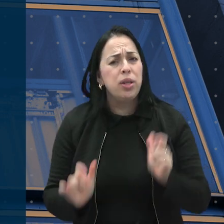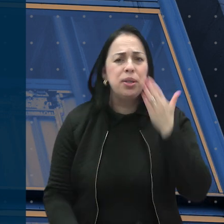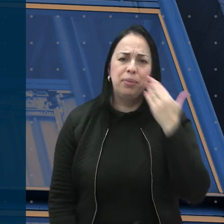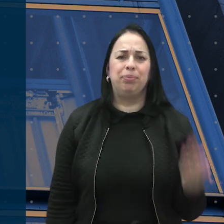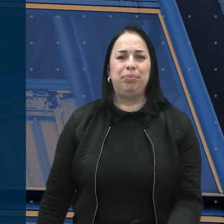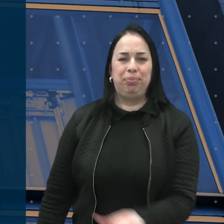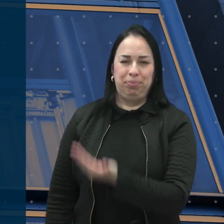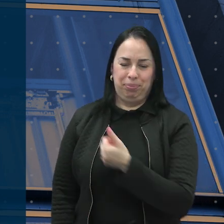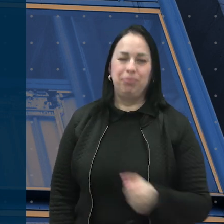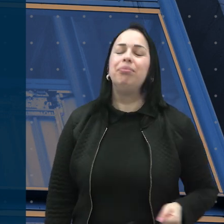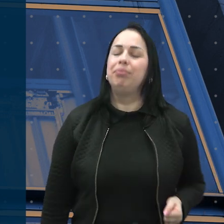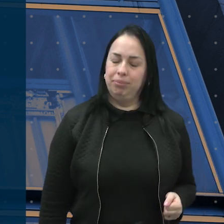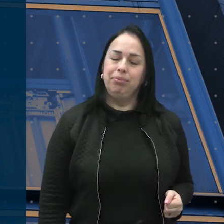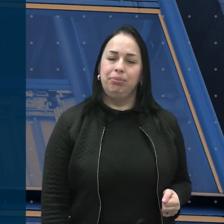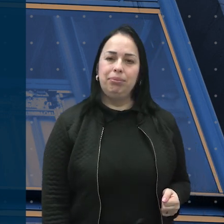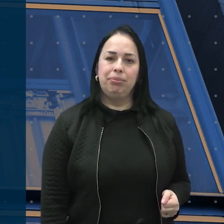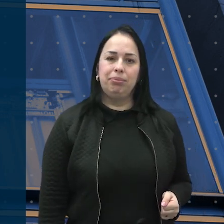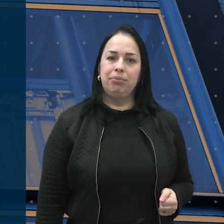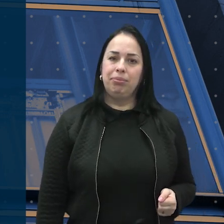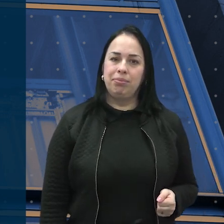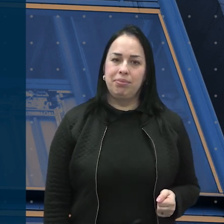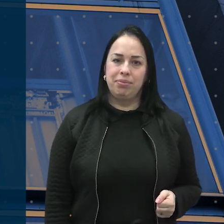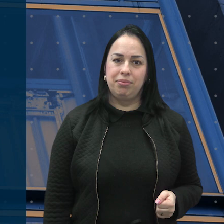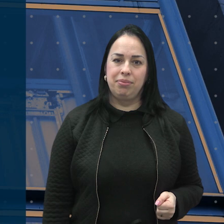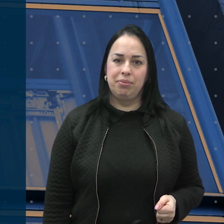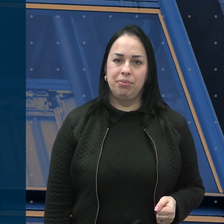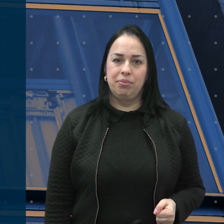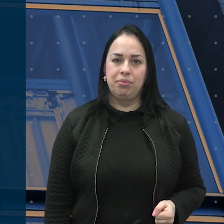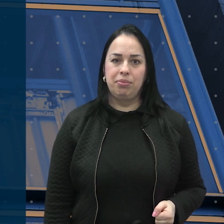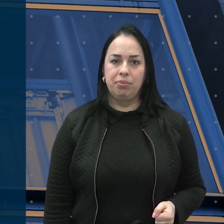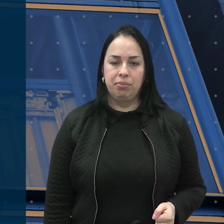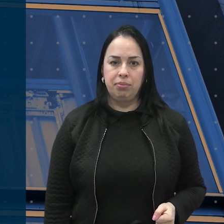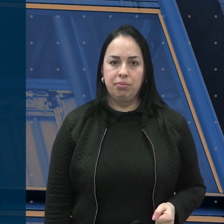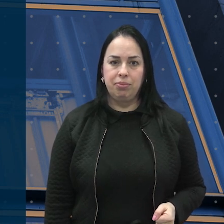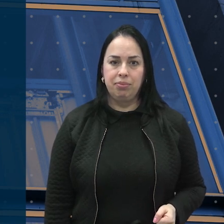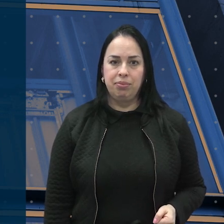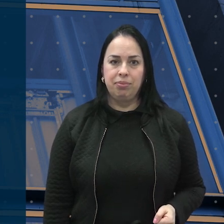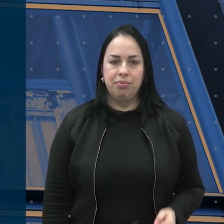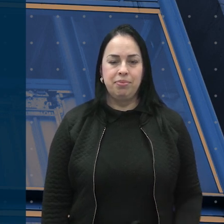Afonso Pena, número 175, no centro.